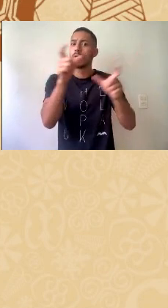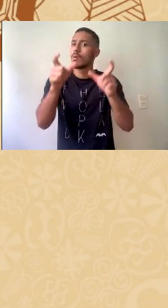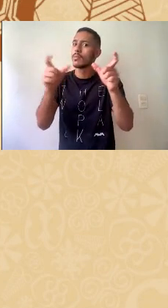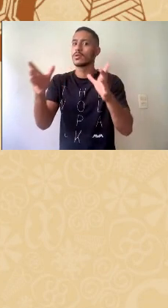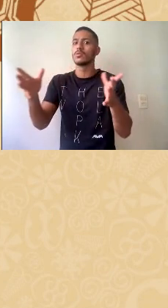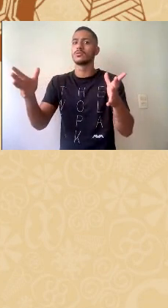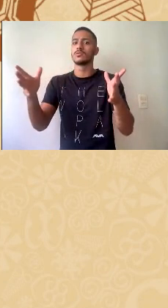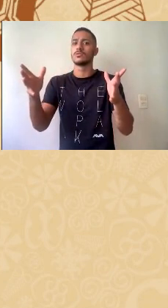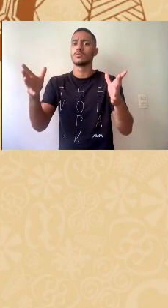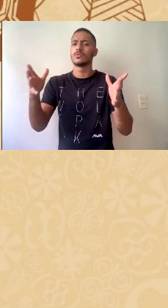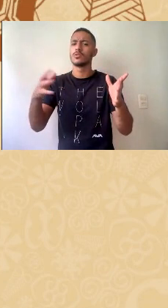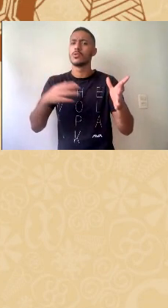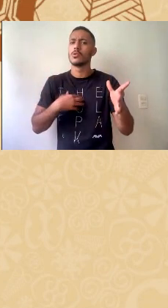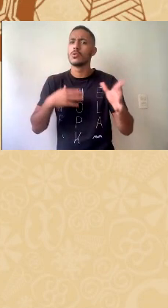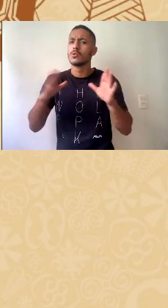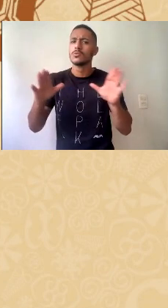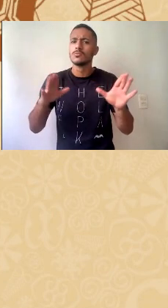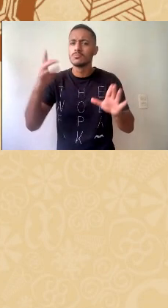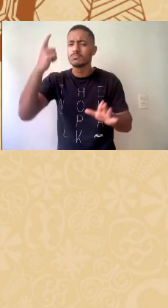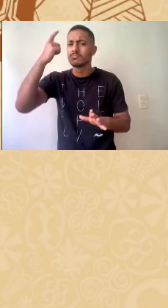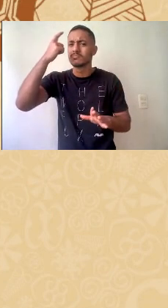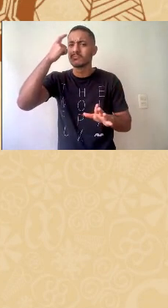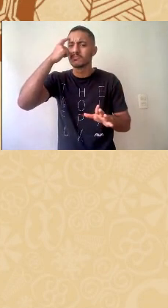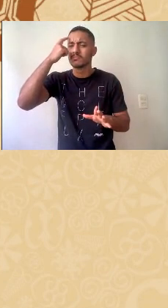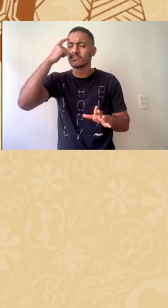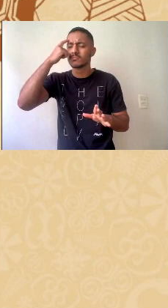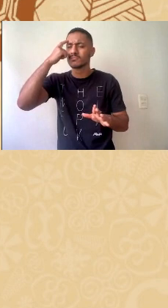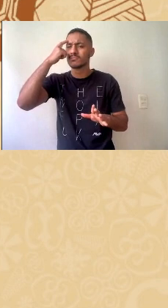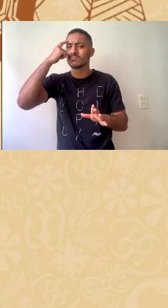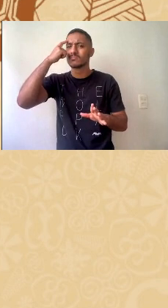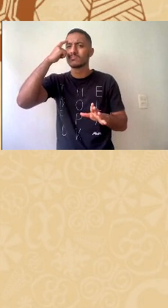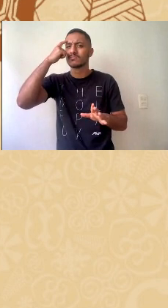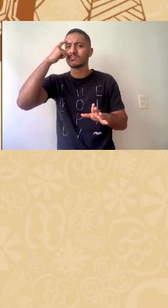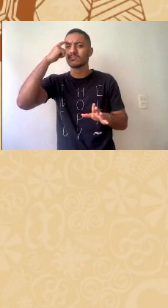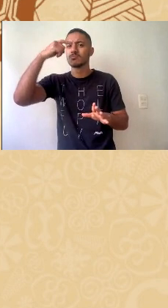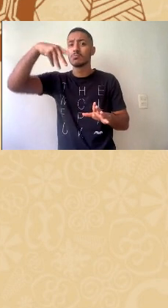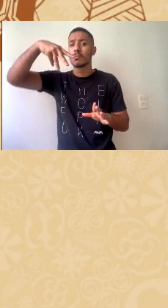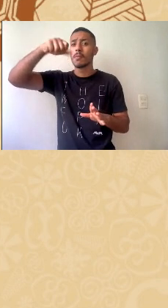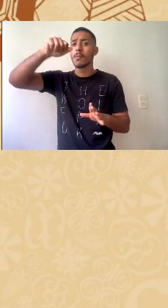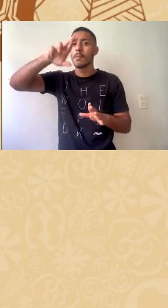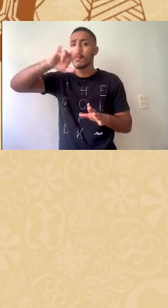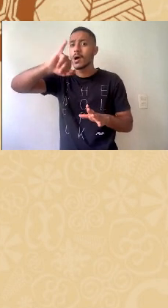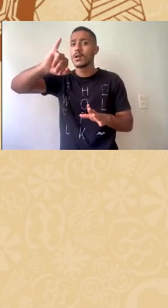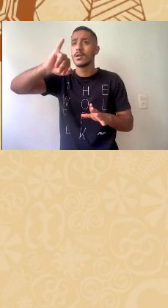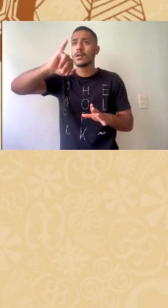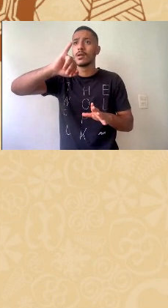Mas sigamos com as reflexões. Mari,